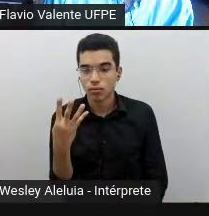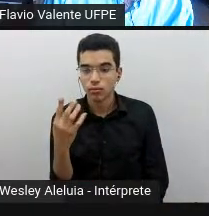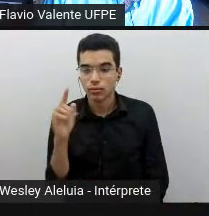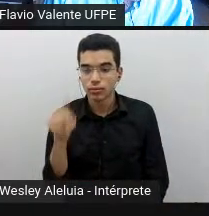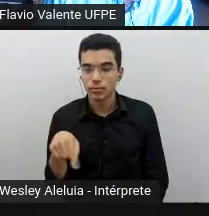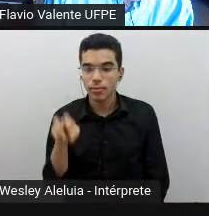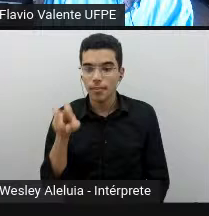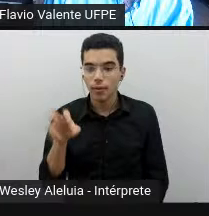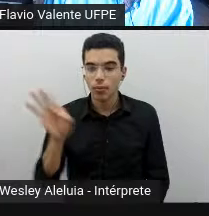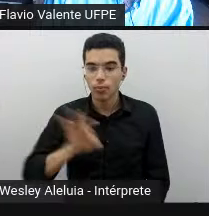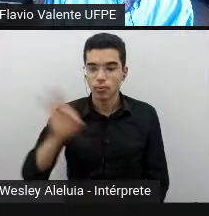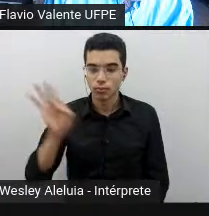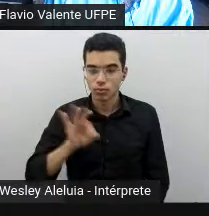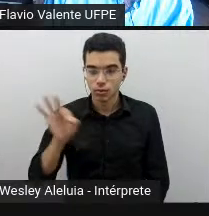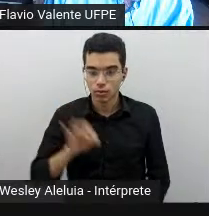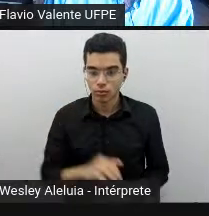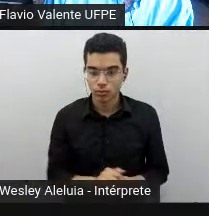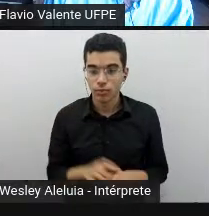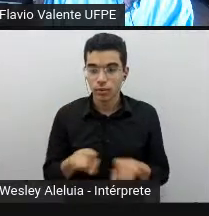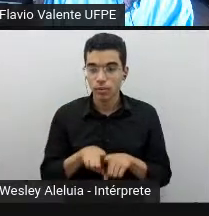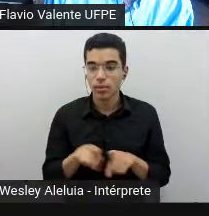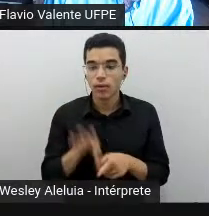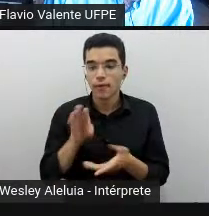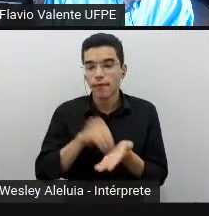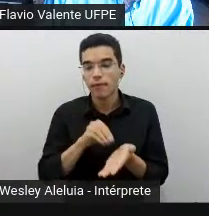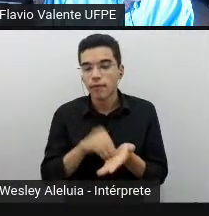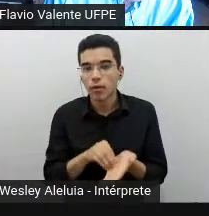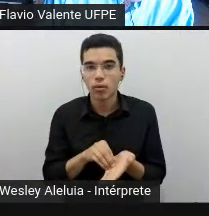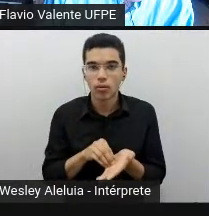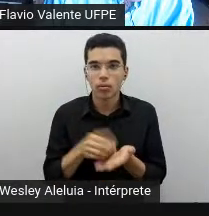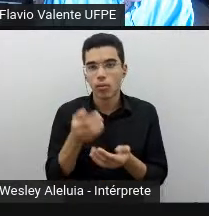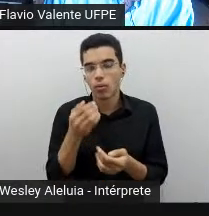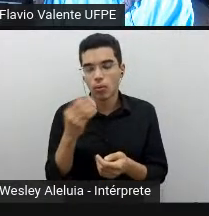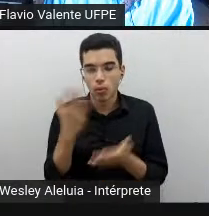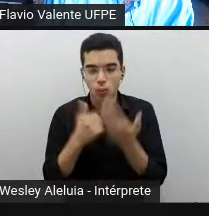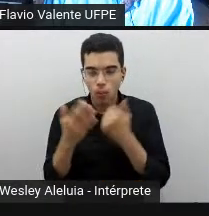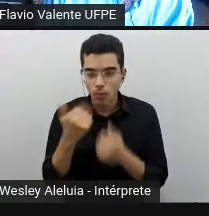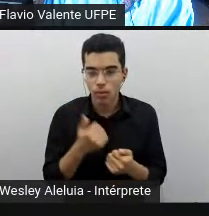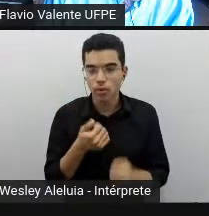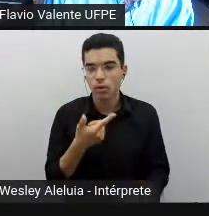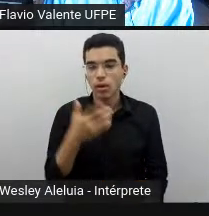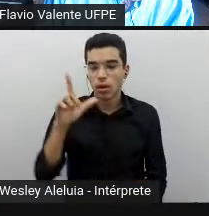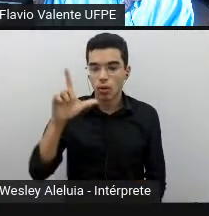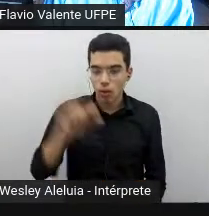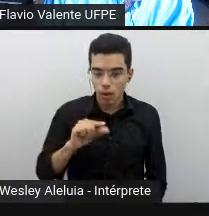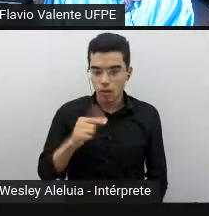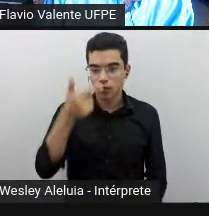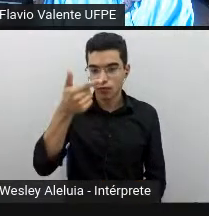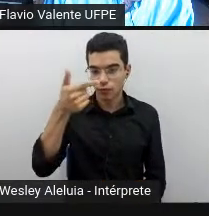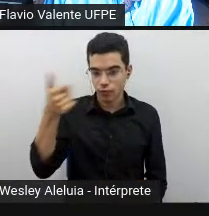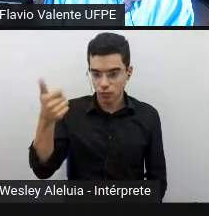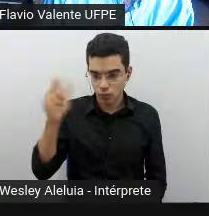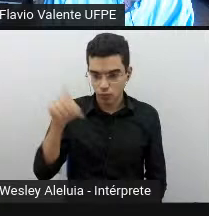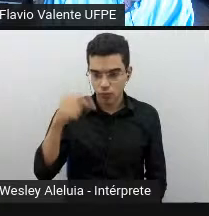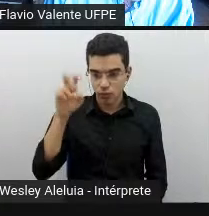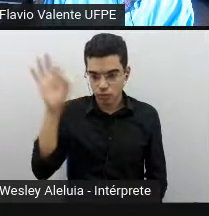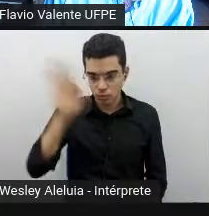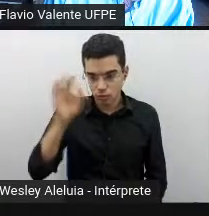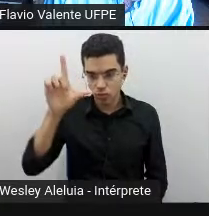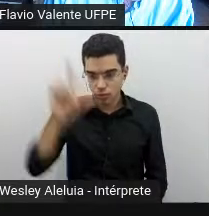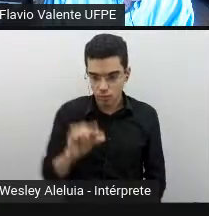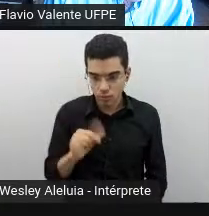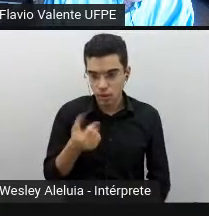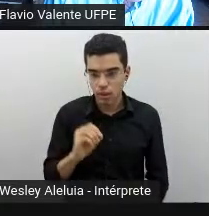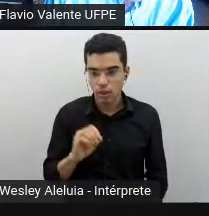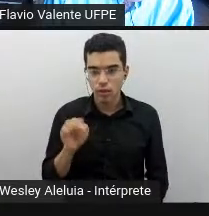e a insegurança alimentar de 21,5% para 10,3%. Em 2014, o Brasil deixa o mapa da fome seguindo os critérios